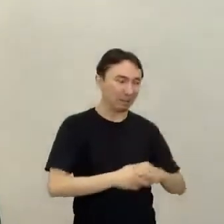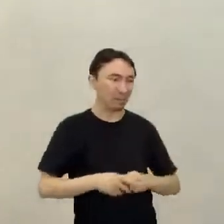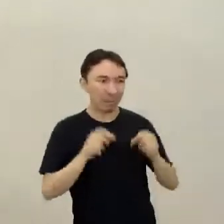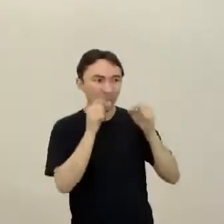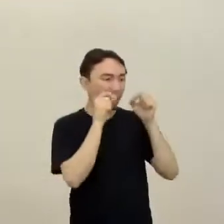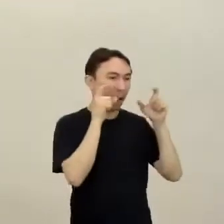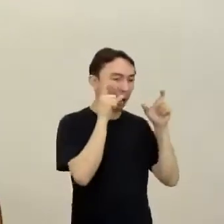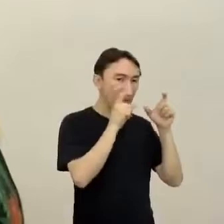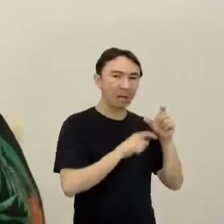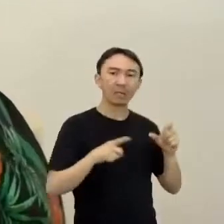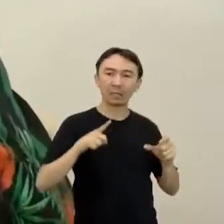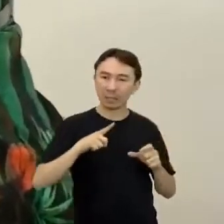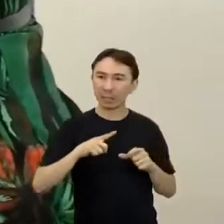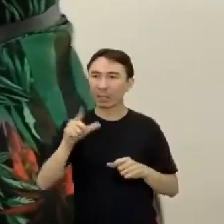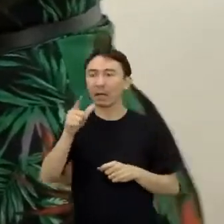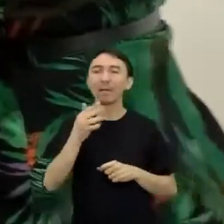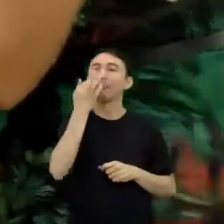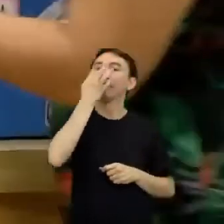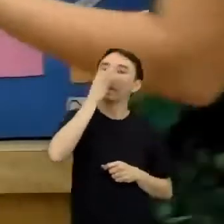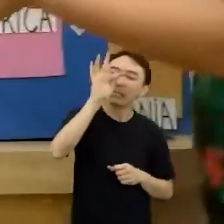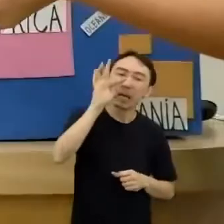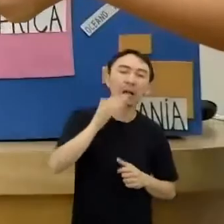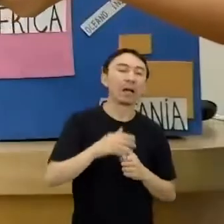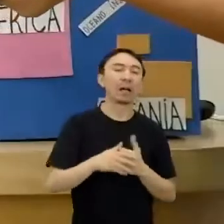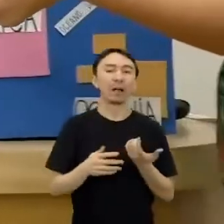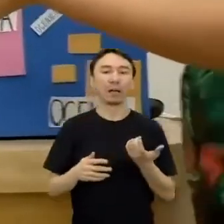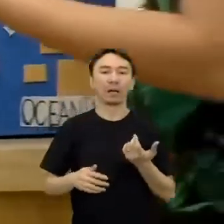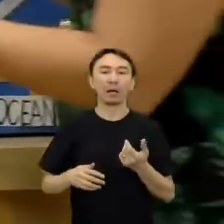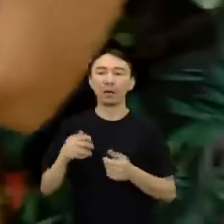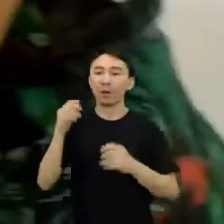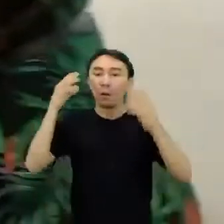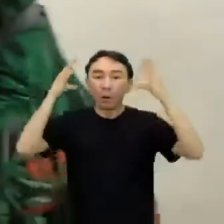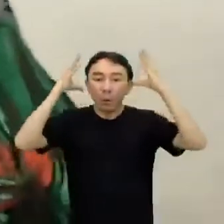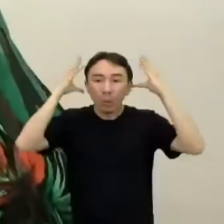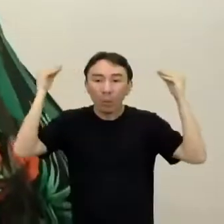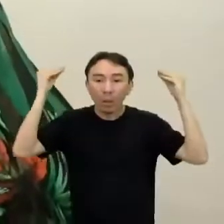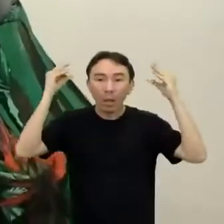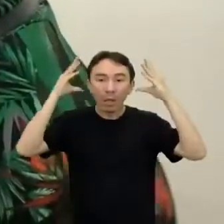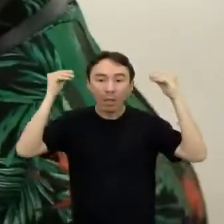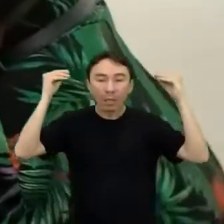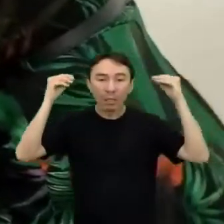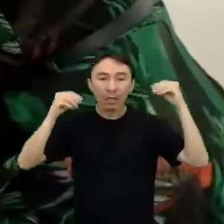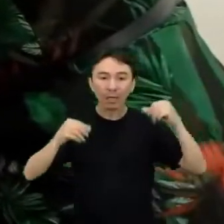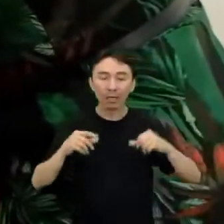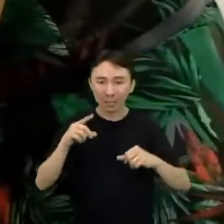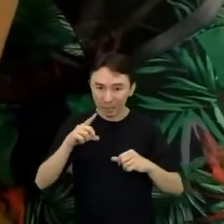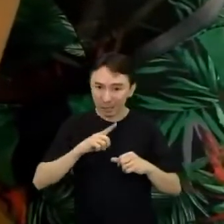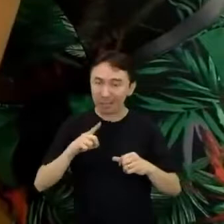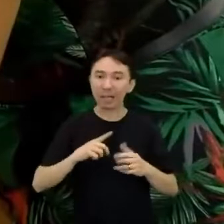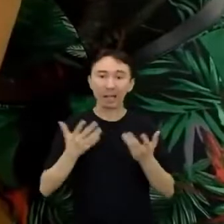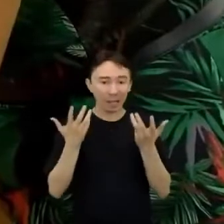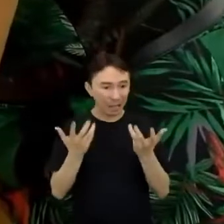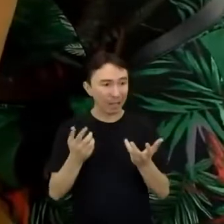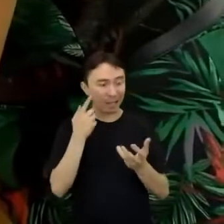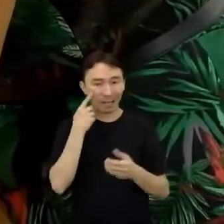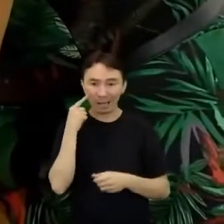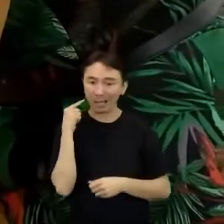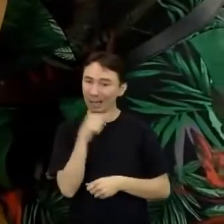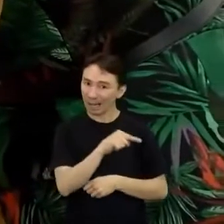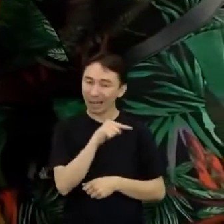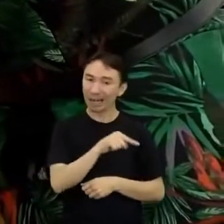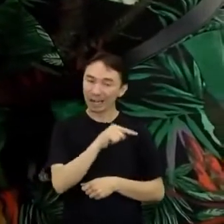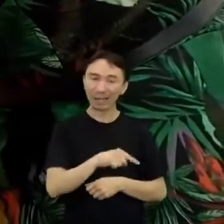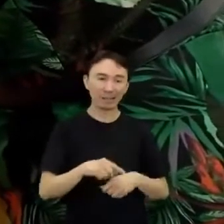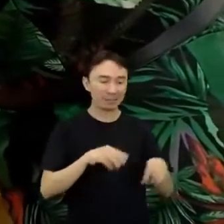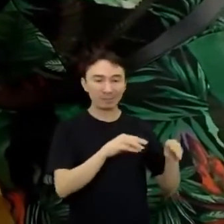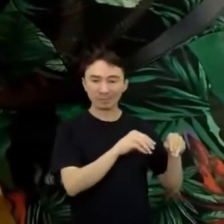que queriam essas terras. E aí, o que ele vai fazer? Ele vai conversar com o Martim Afonso e pede para o